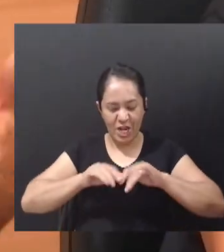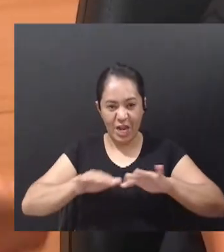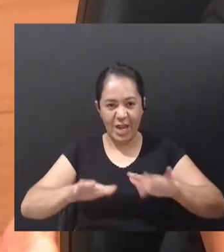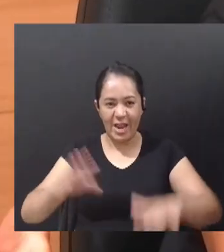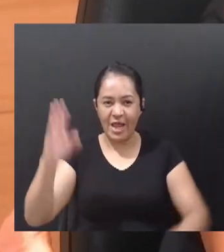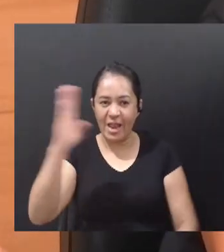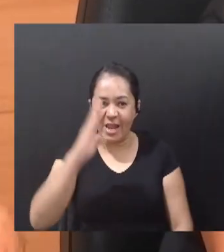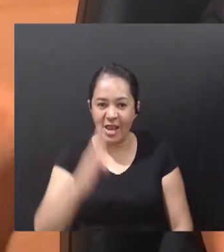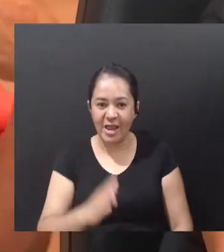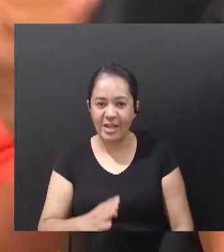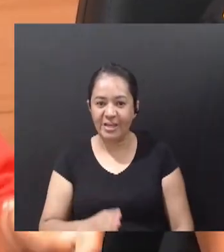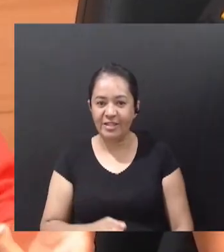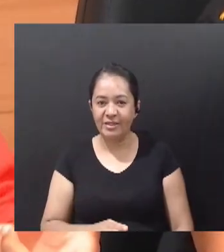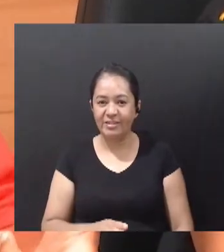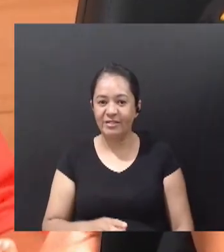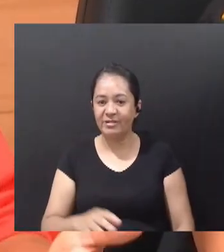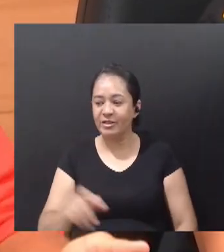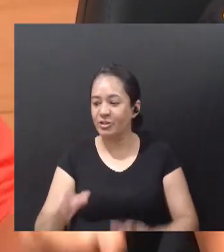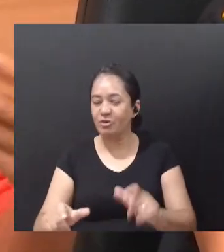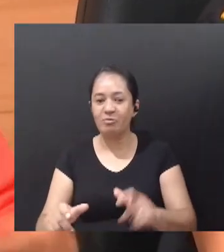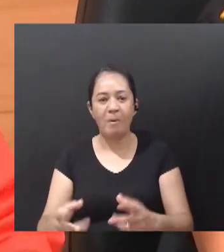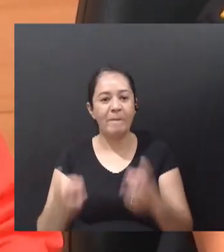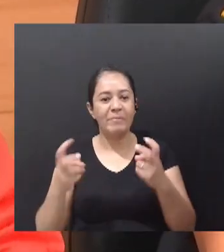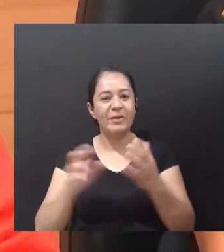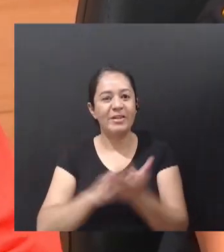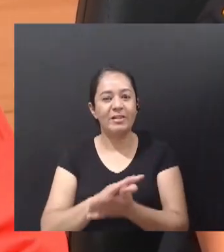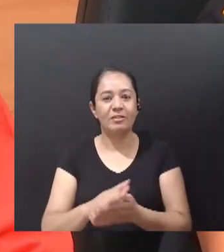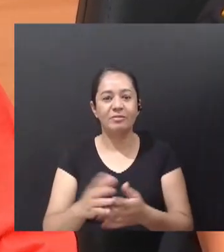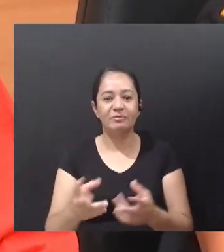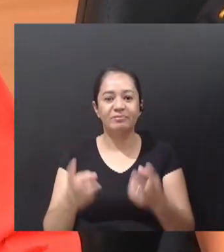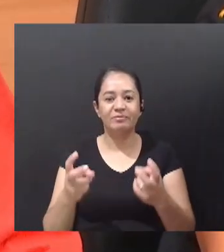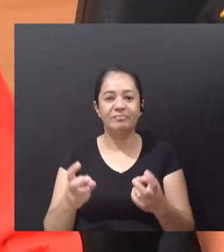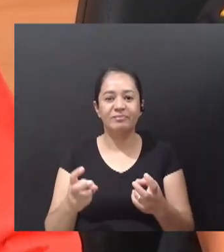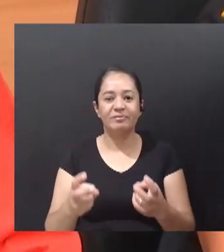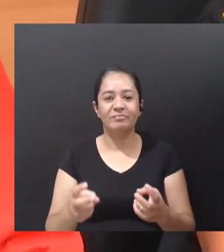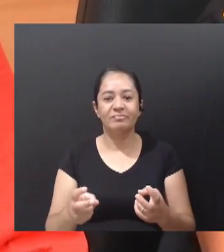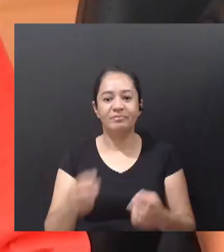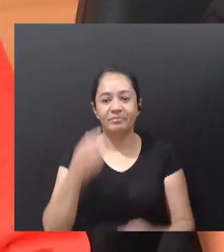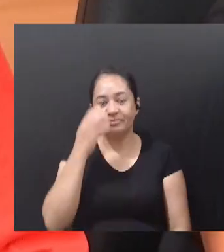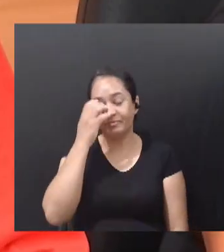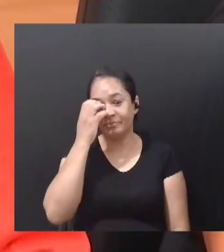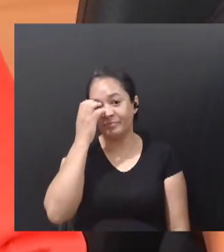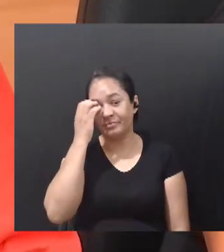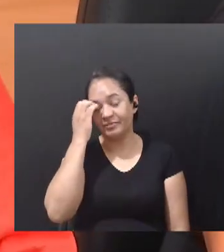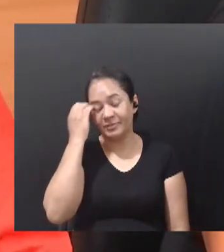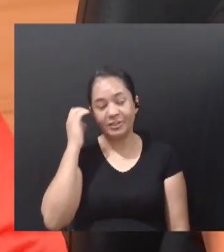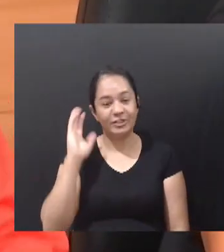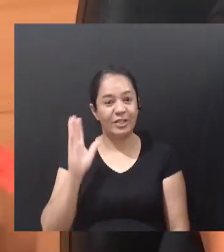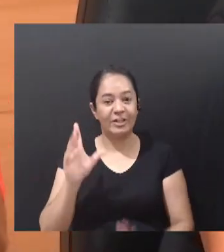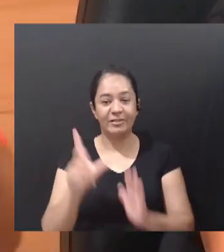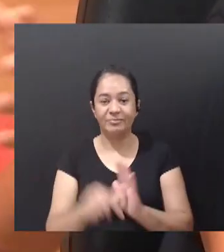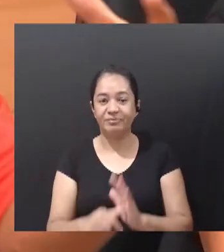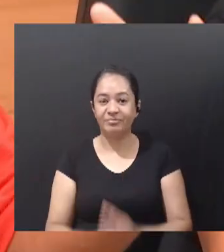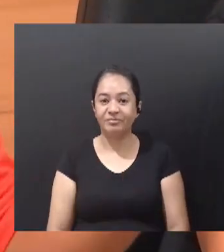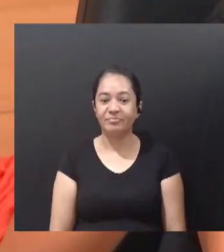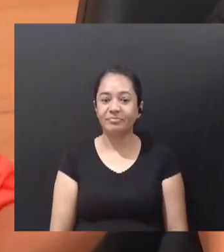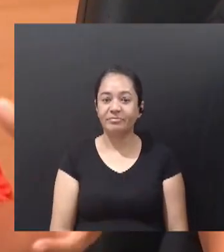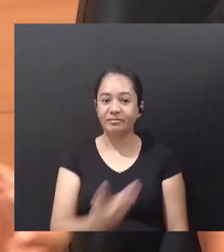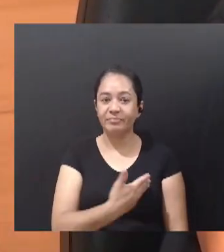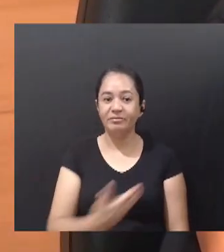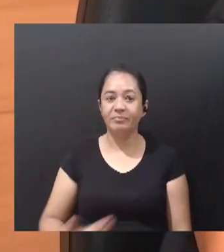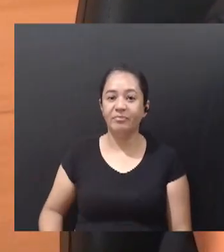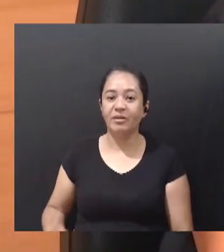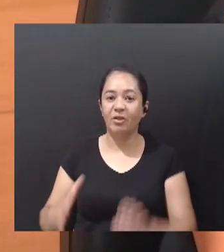nem perceberam. Quando perceberam, era muito tarde. Um governo de esquerda e